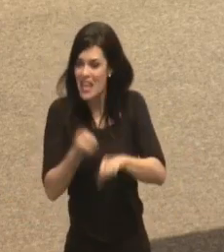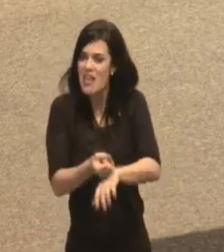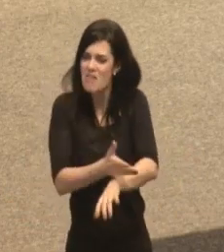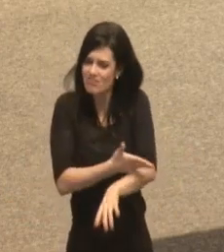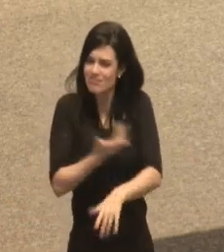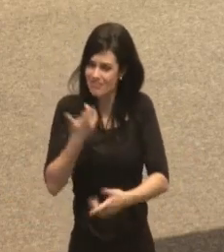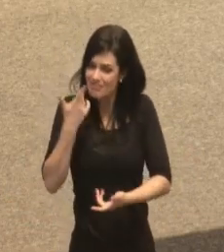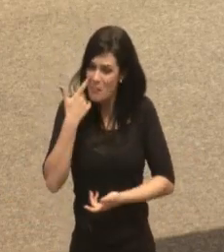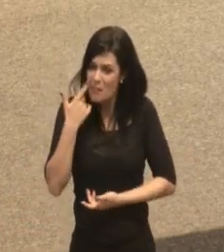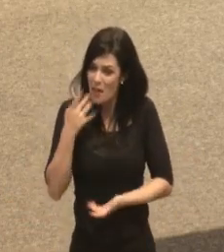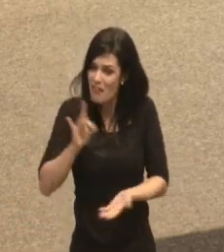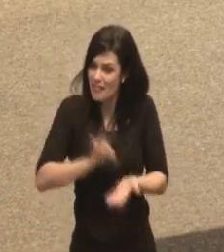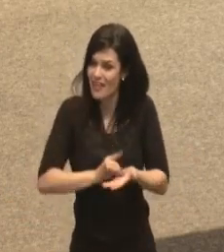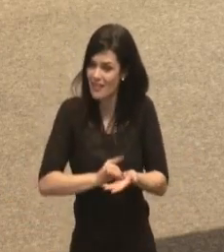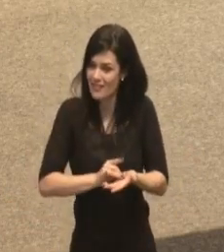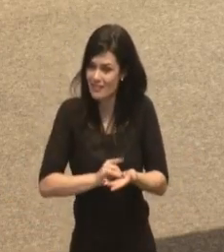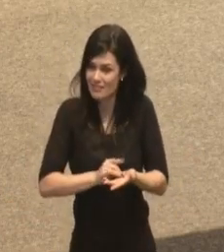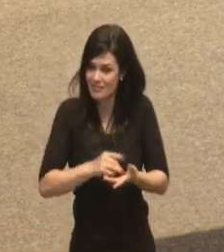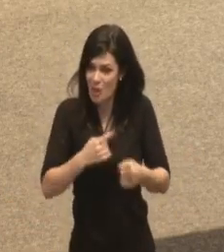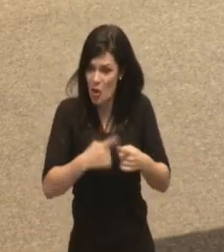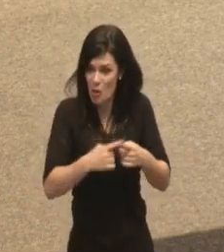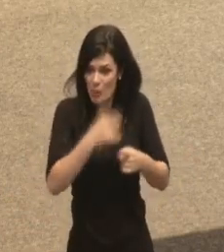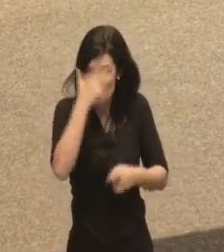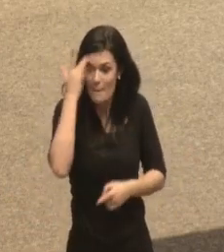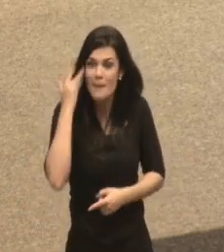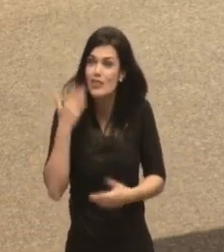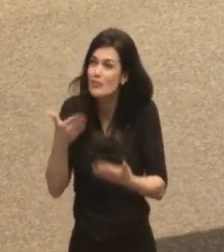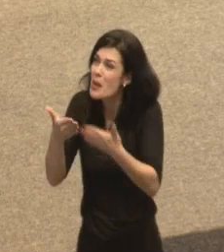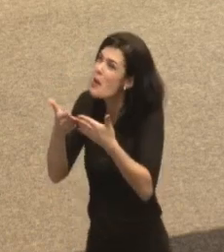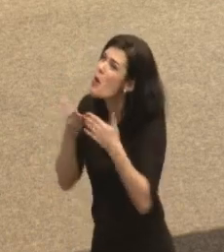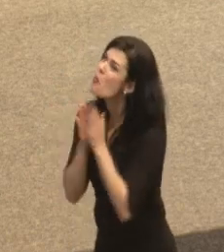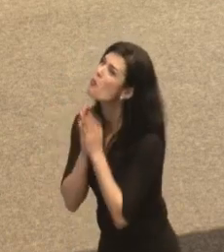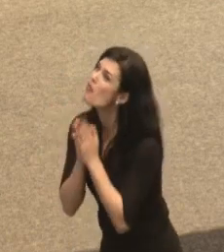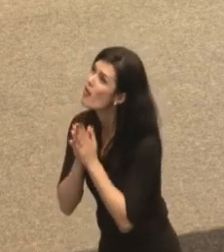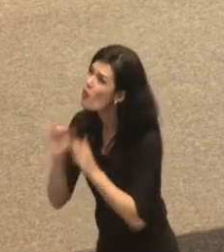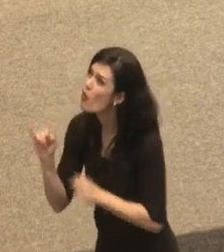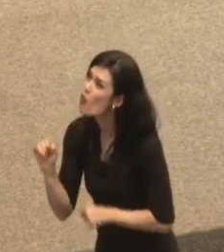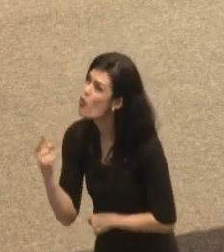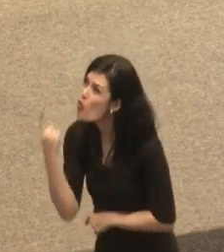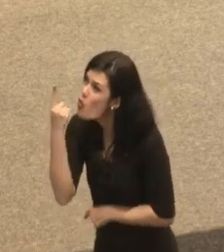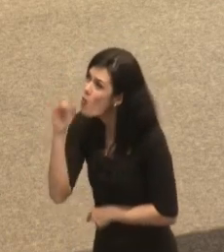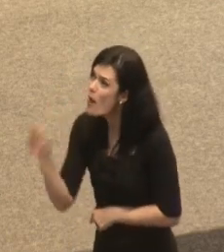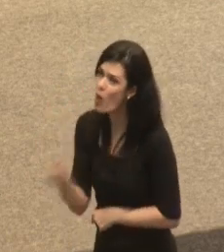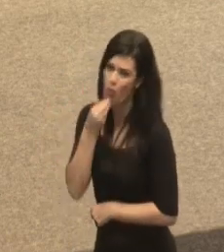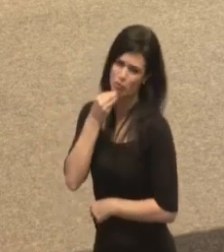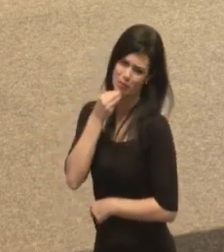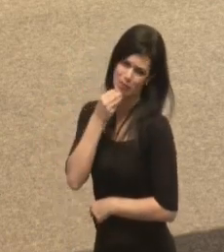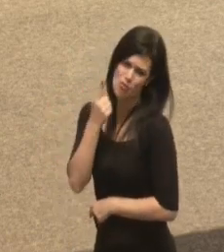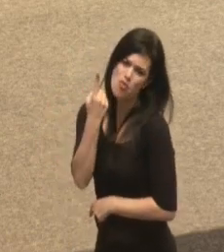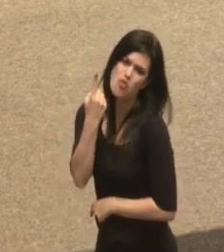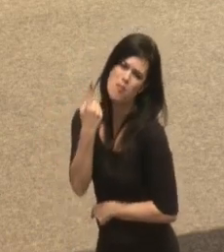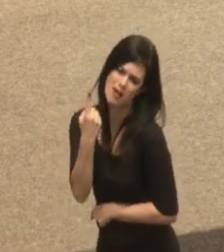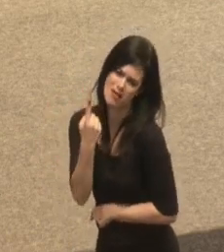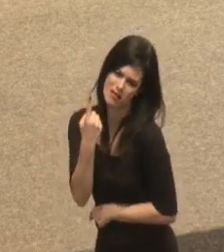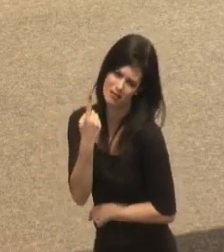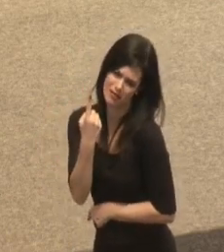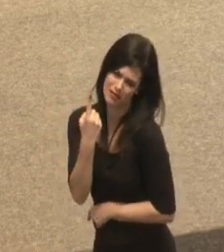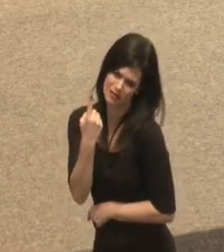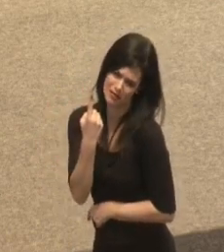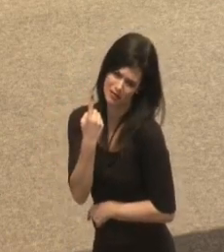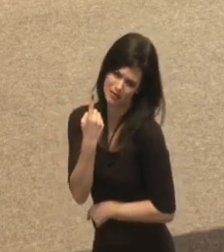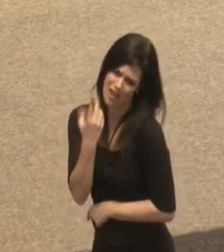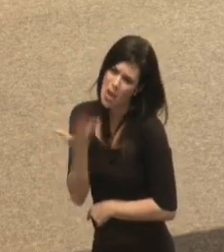aquela realidade, aquele ser humano olhando para mim, dizendo, pastor, me dá uma chance, me leva com você, me arruma um lugar.